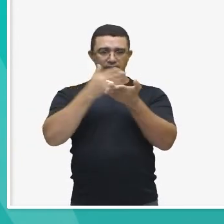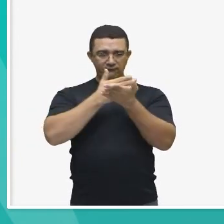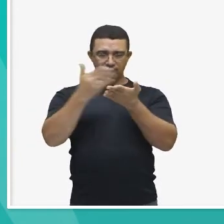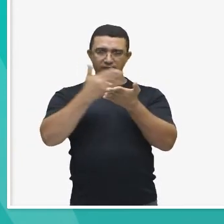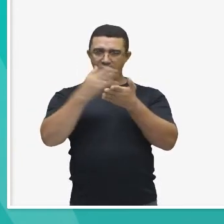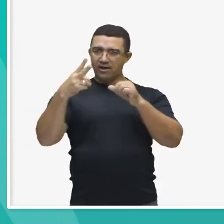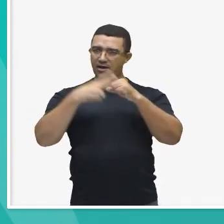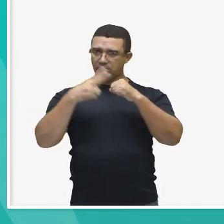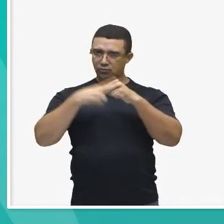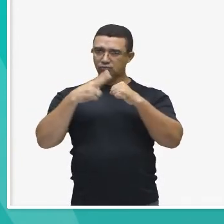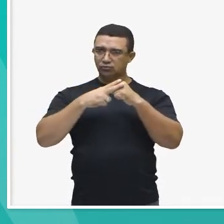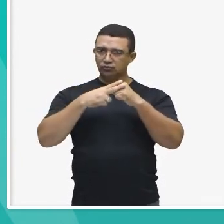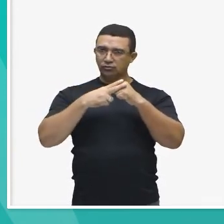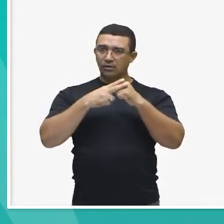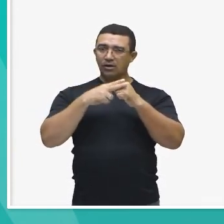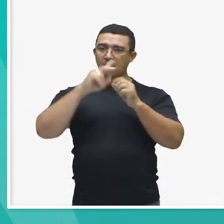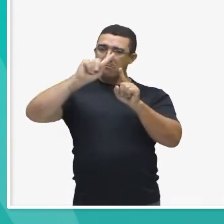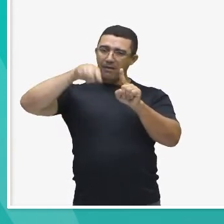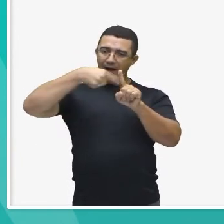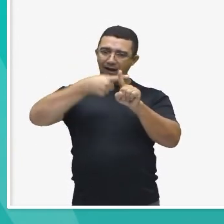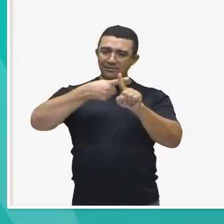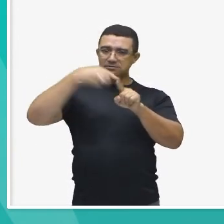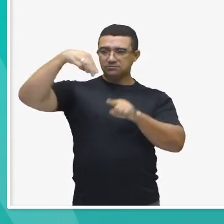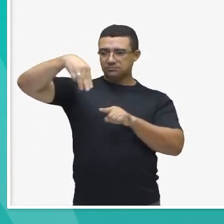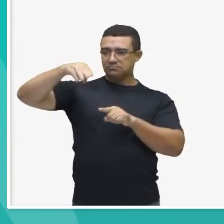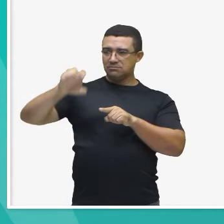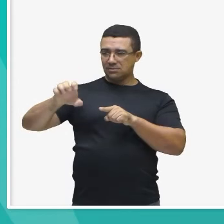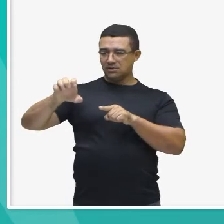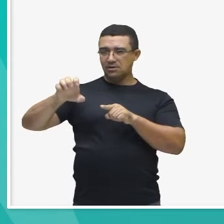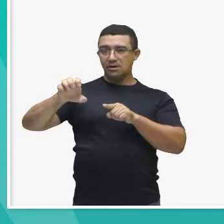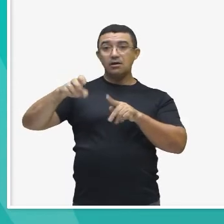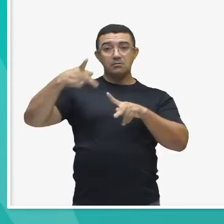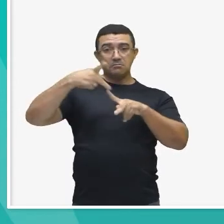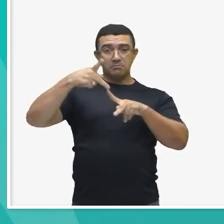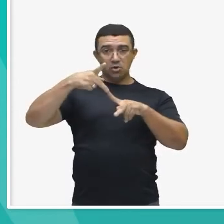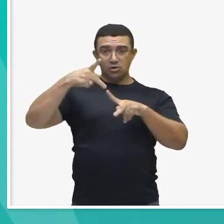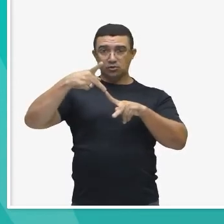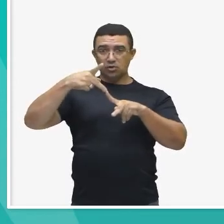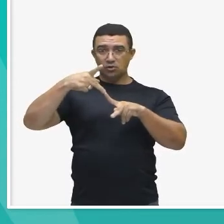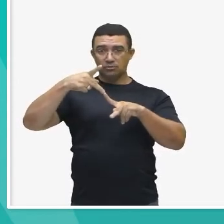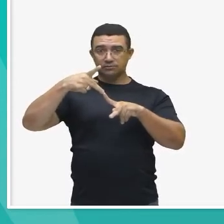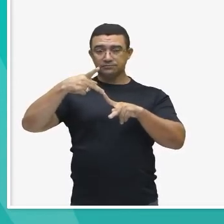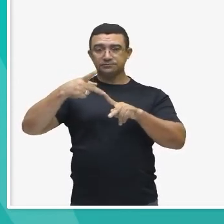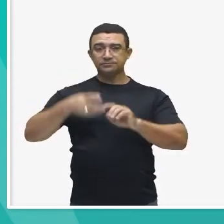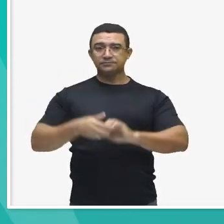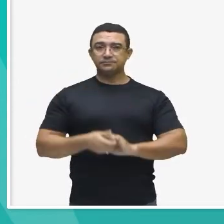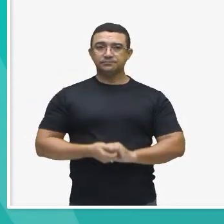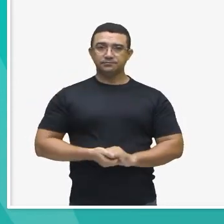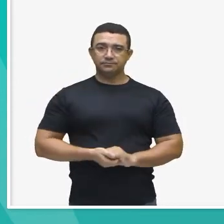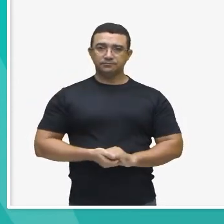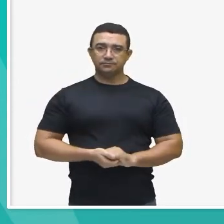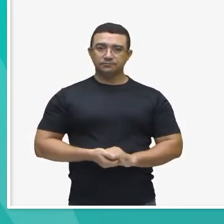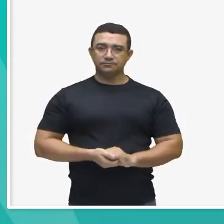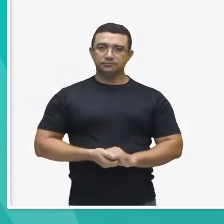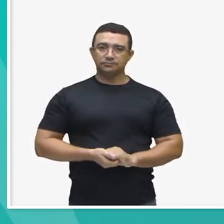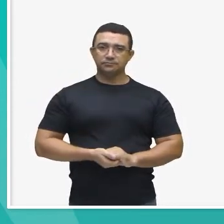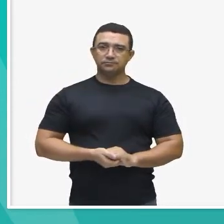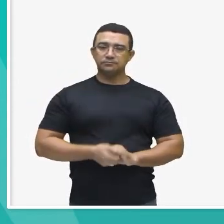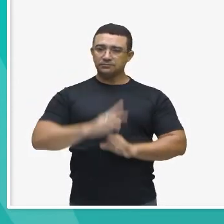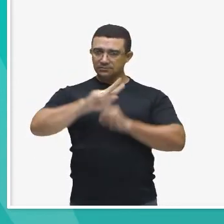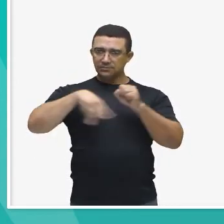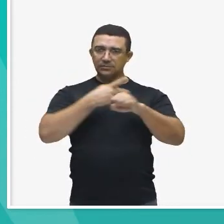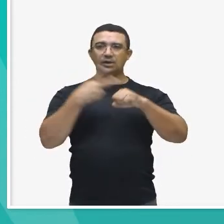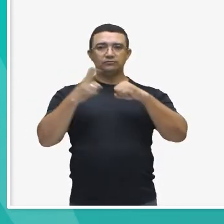verbo. Convidaram-me. Nós temos aqui o verbo que inicia a oração. Após o verbo vem o quê?